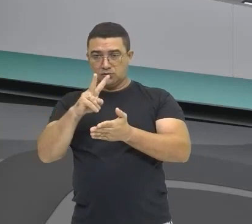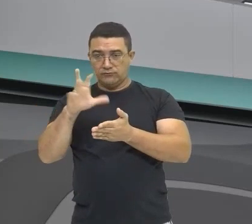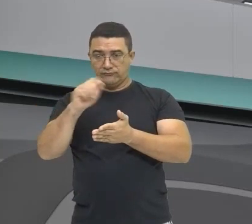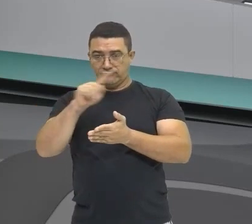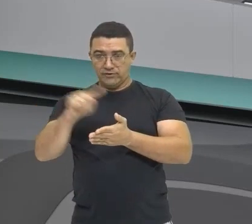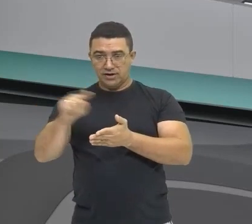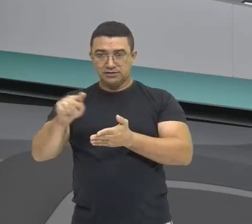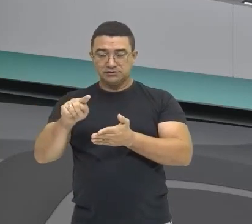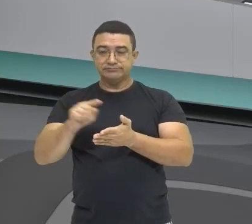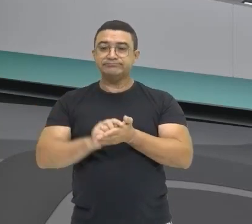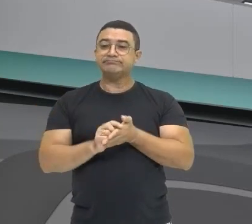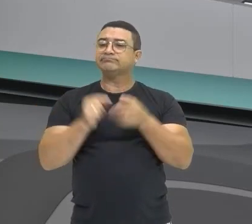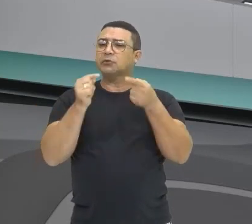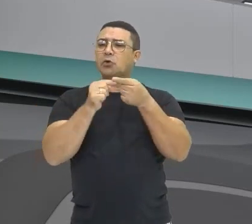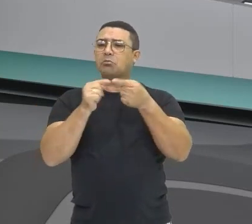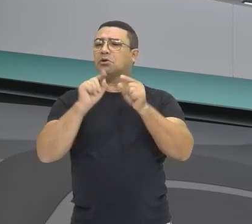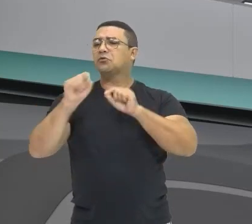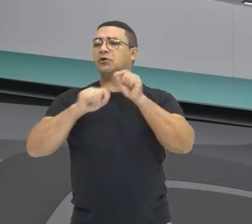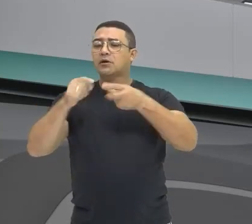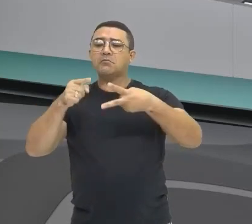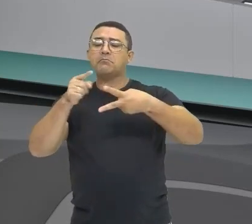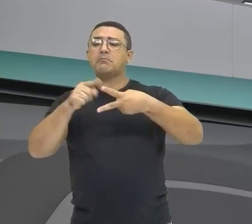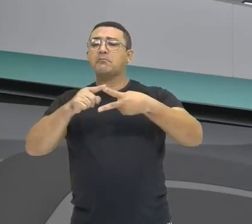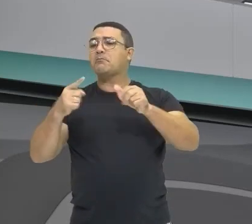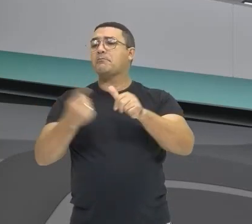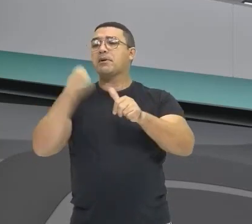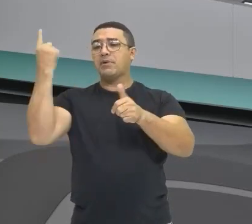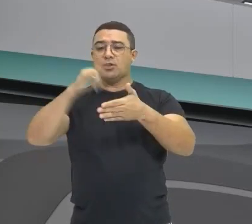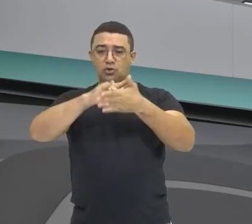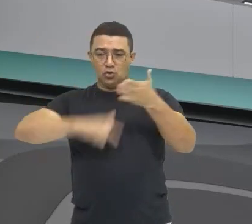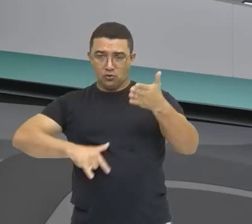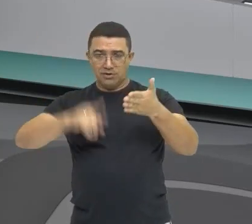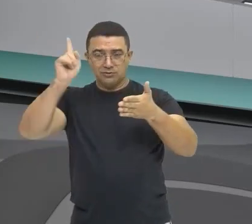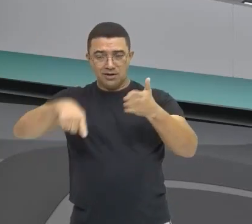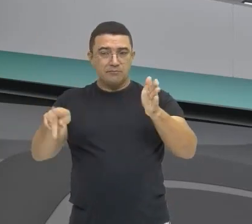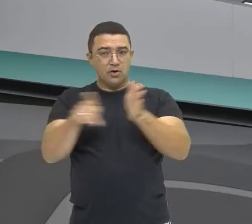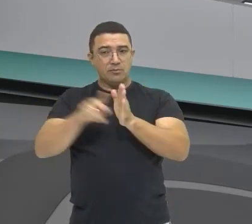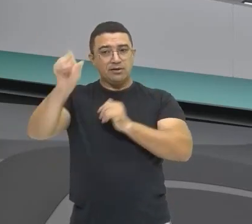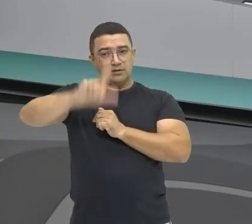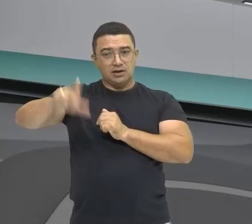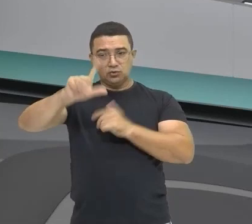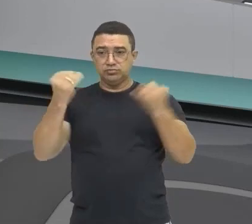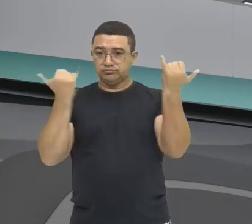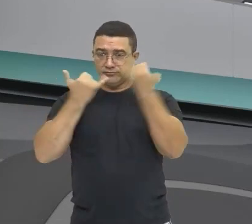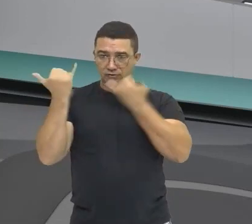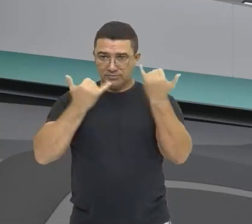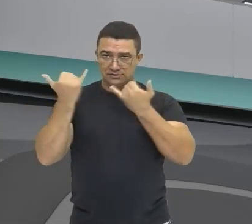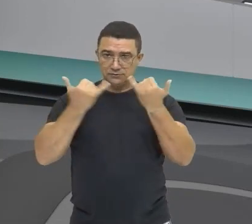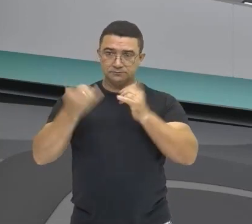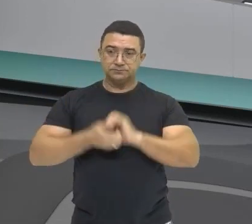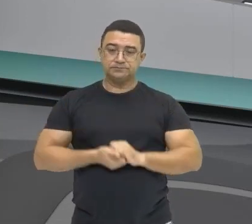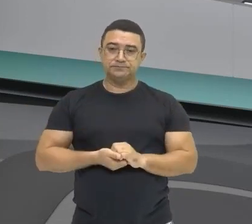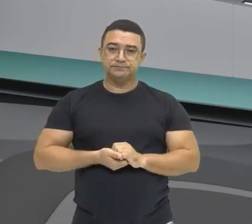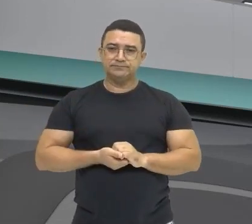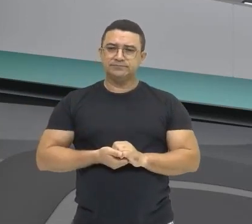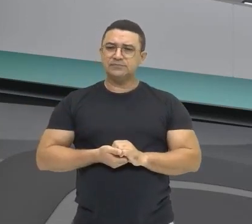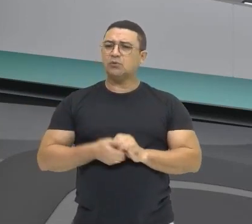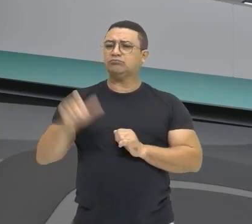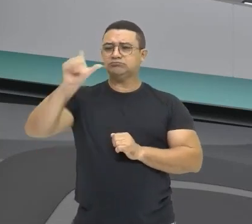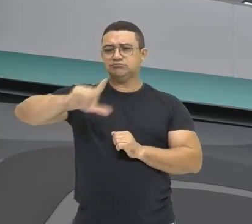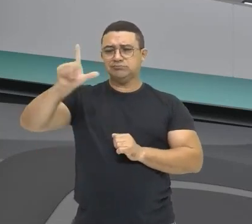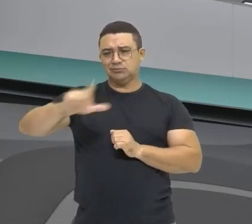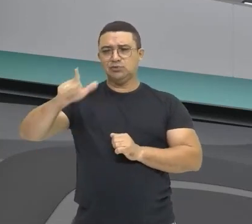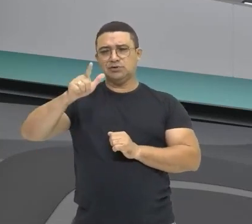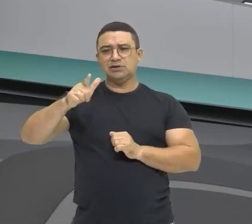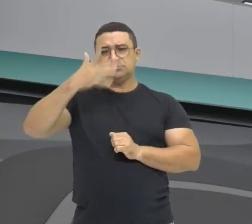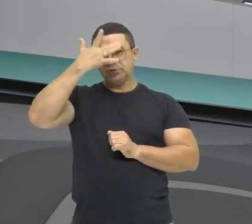Caminha corresponde a esse primeiro documento e faz parte da literatura de informação, literatura dos navegantes.